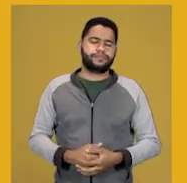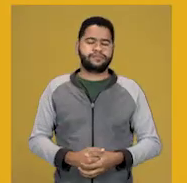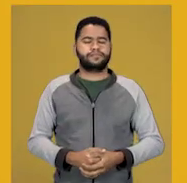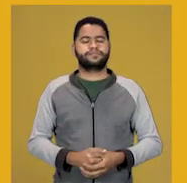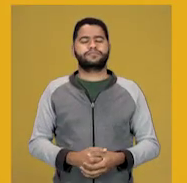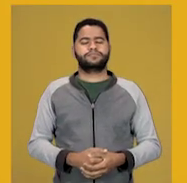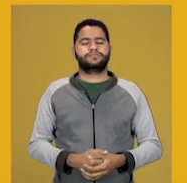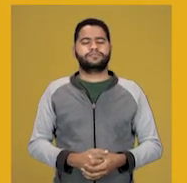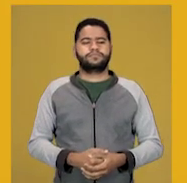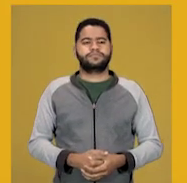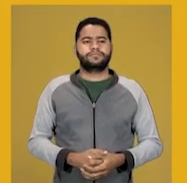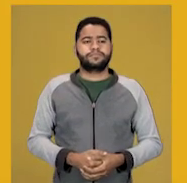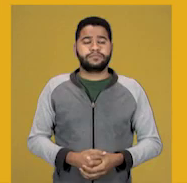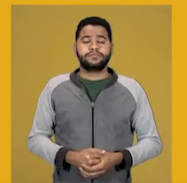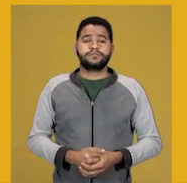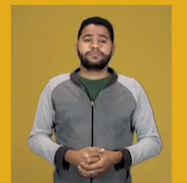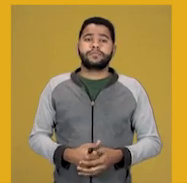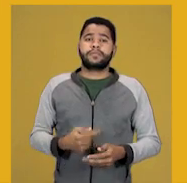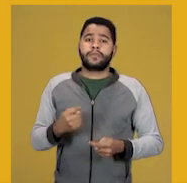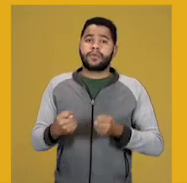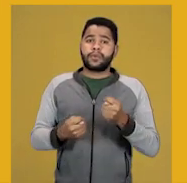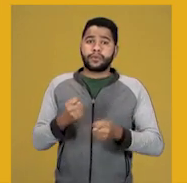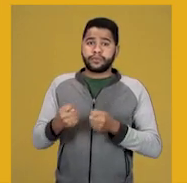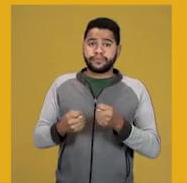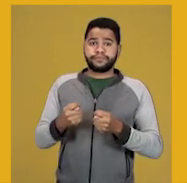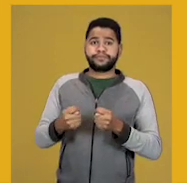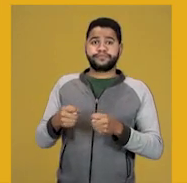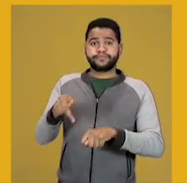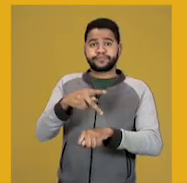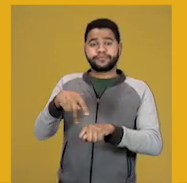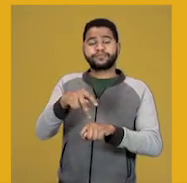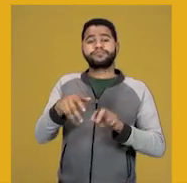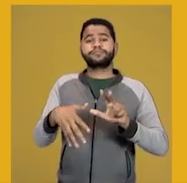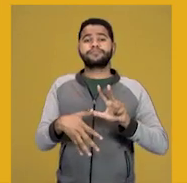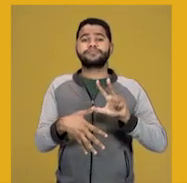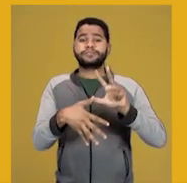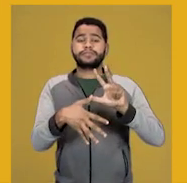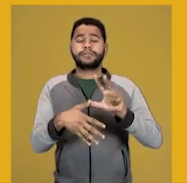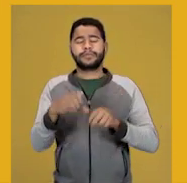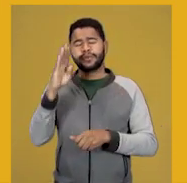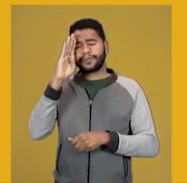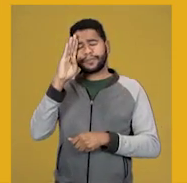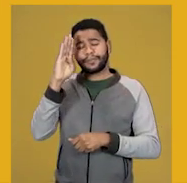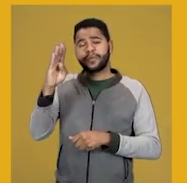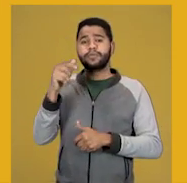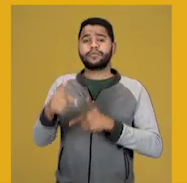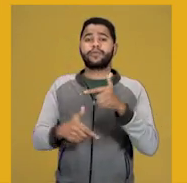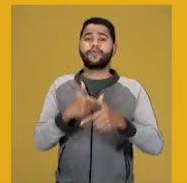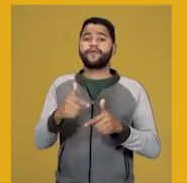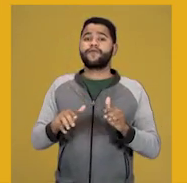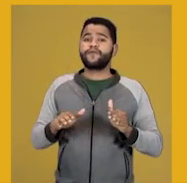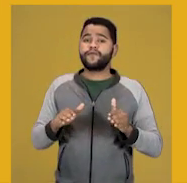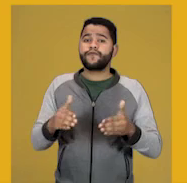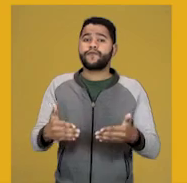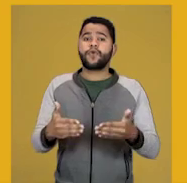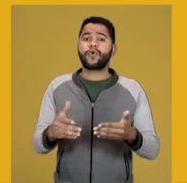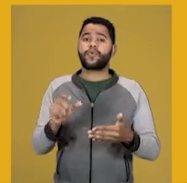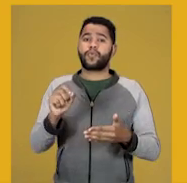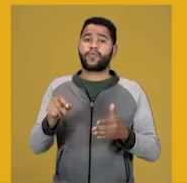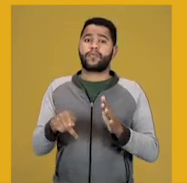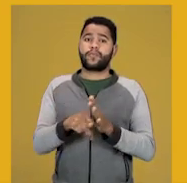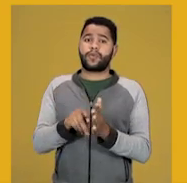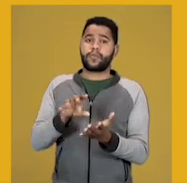Perfeito? Ah lá, a economia dos países da América Latina tem suas principais atividades voltadas, no caso, para o